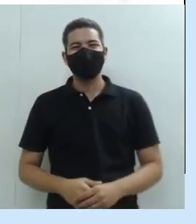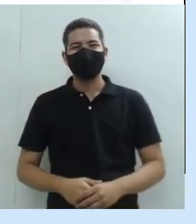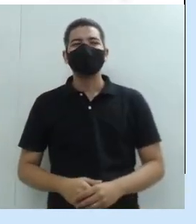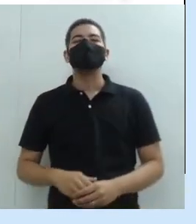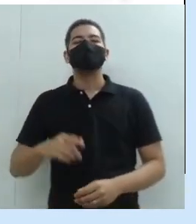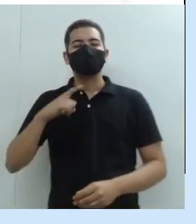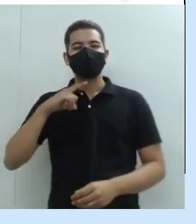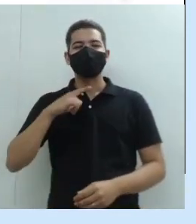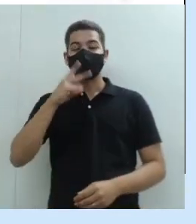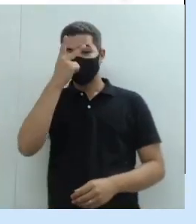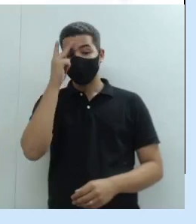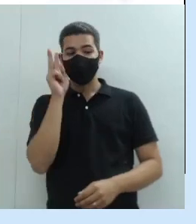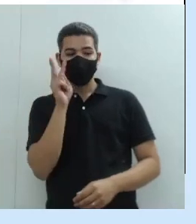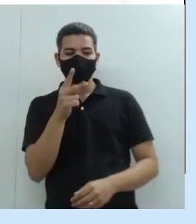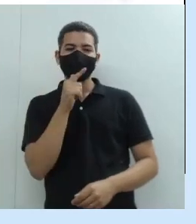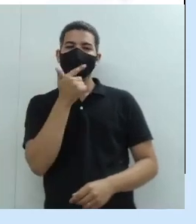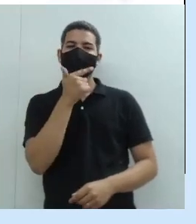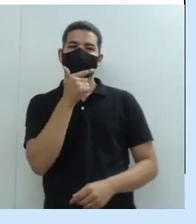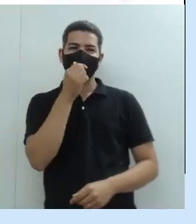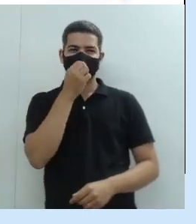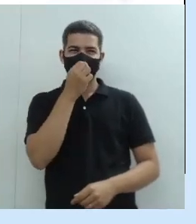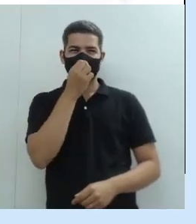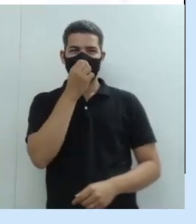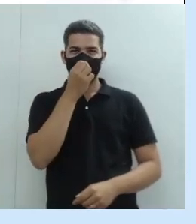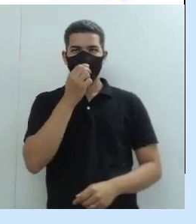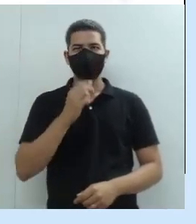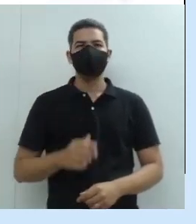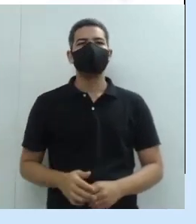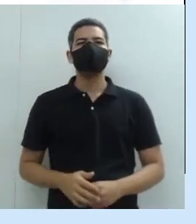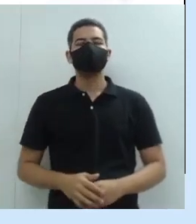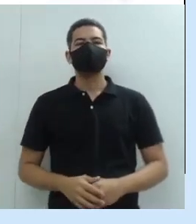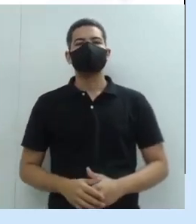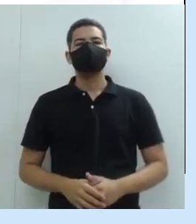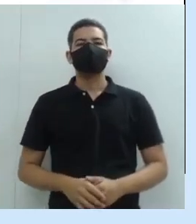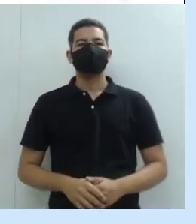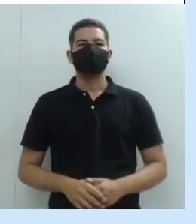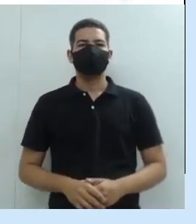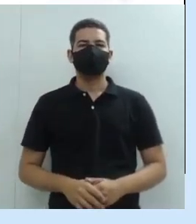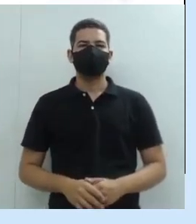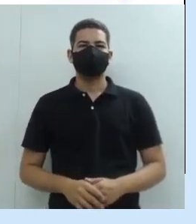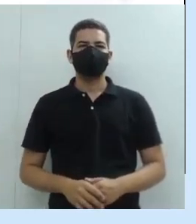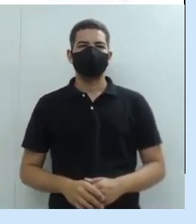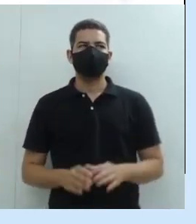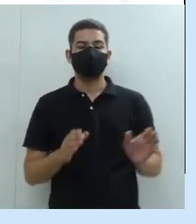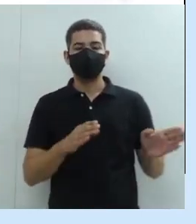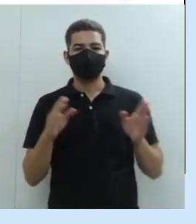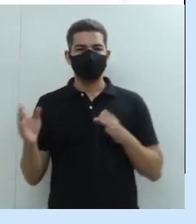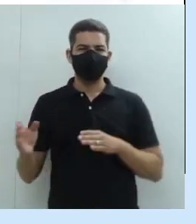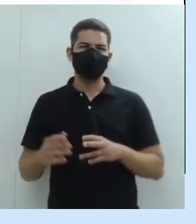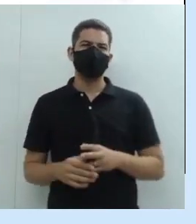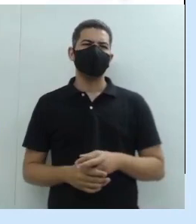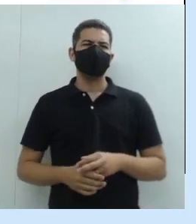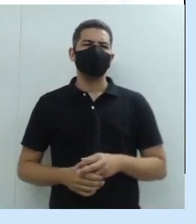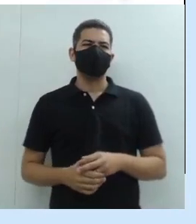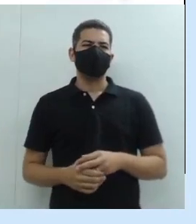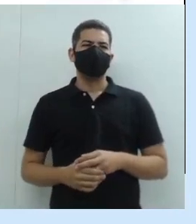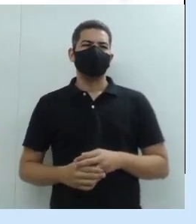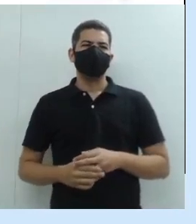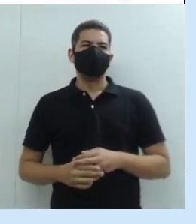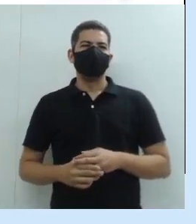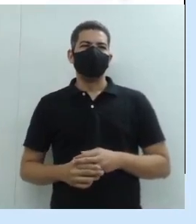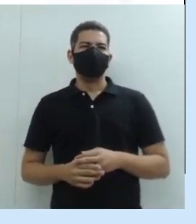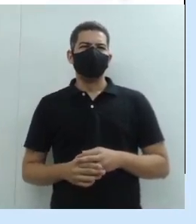causa humor nesta imagem, neste texto. Vamos passar adiante. Se